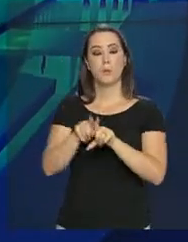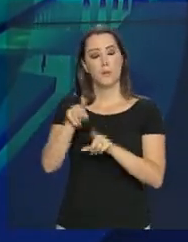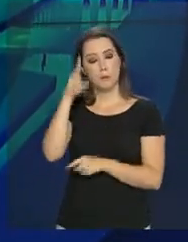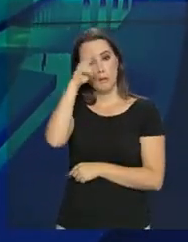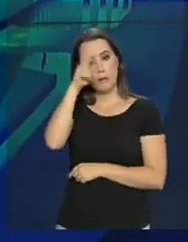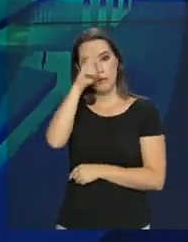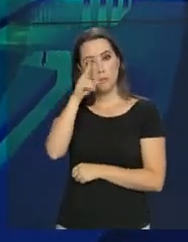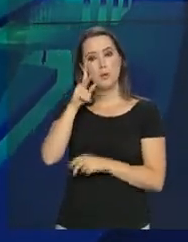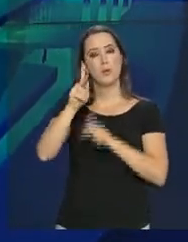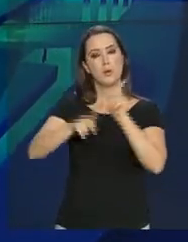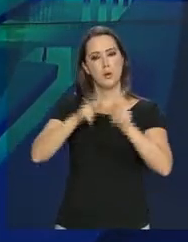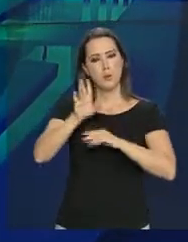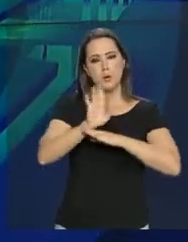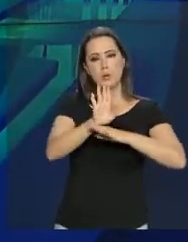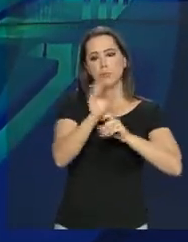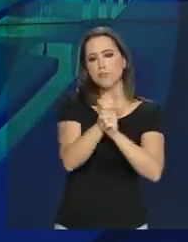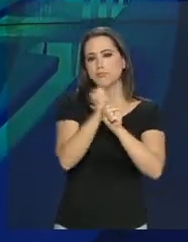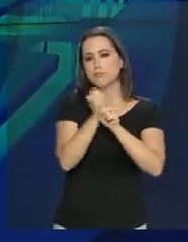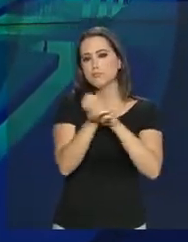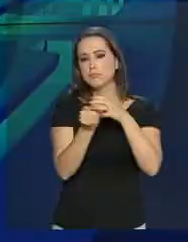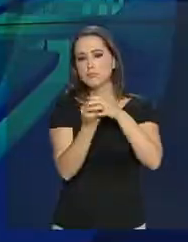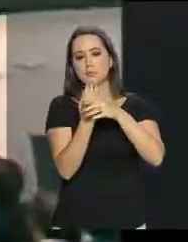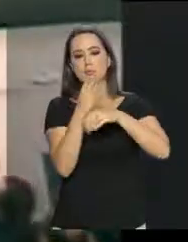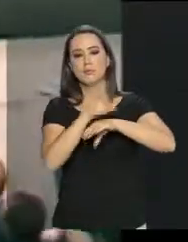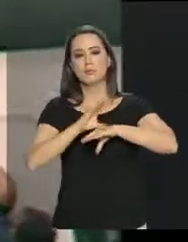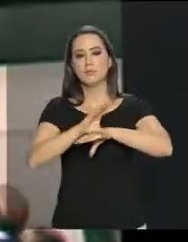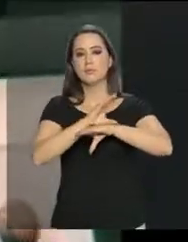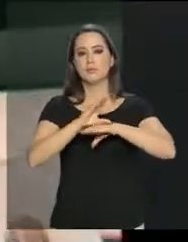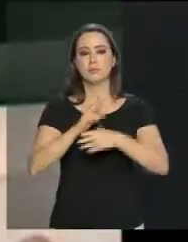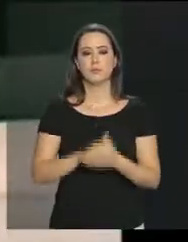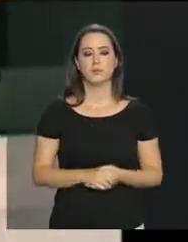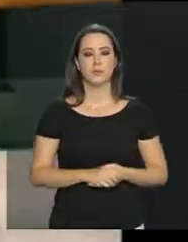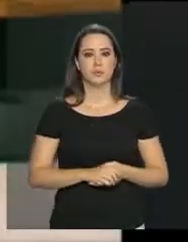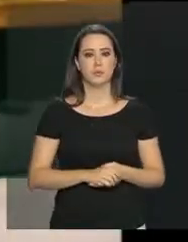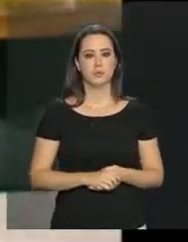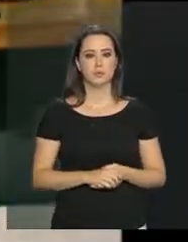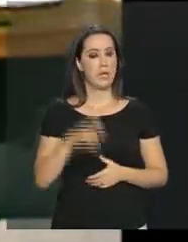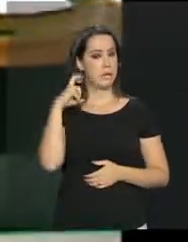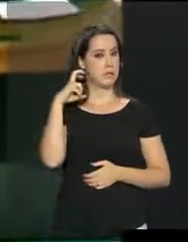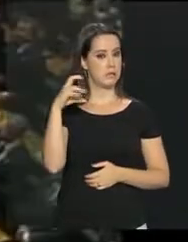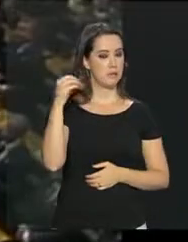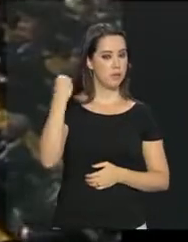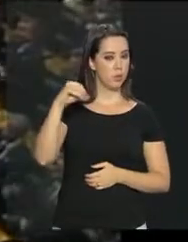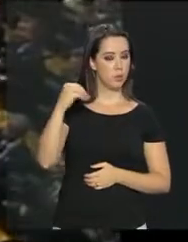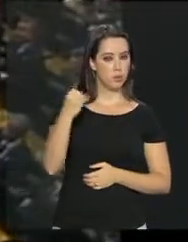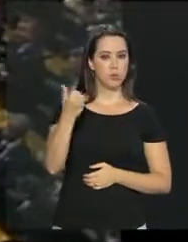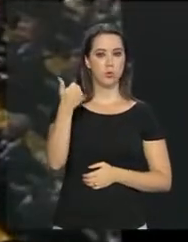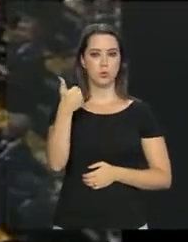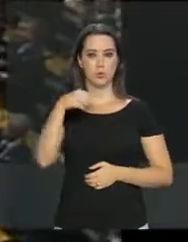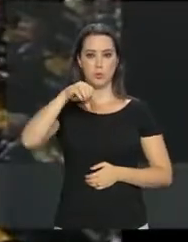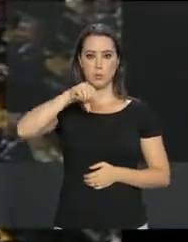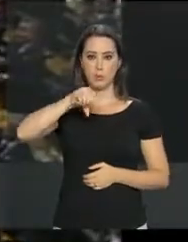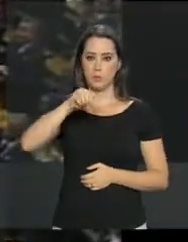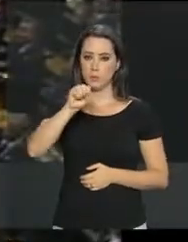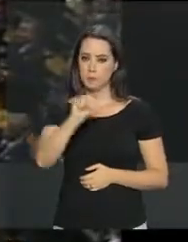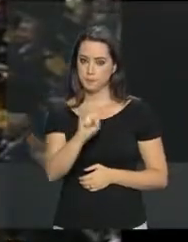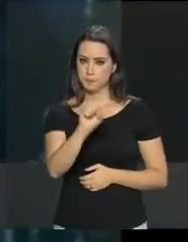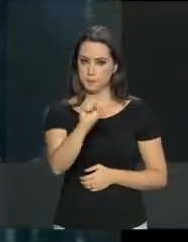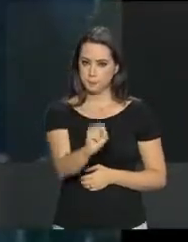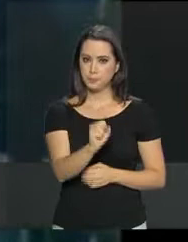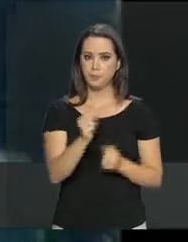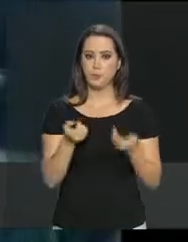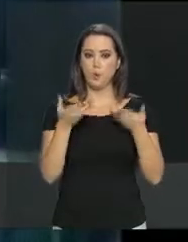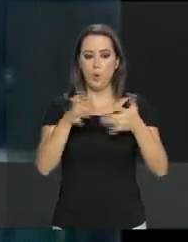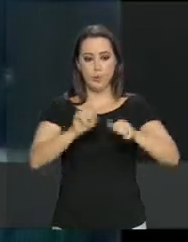ajudou a construir a carta magna é claro em 5 de outubro de 1988 o